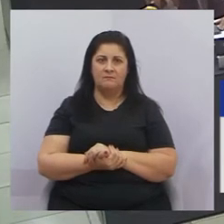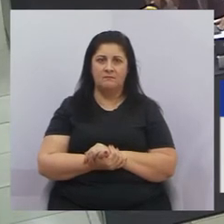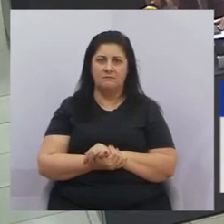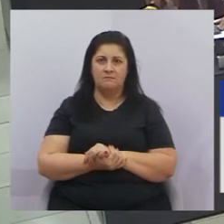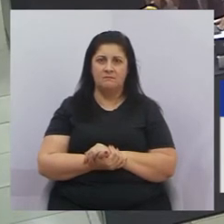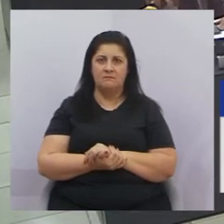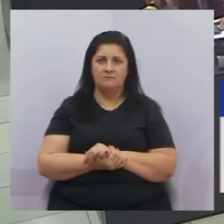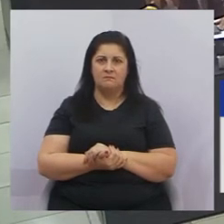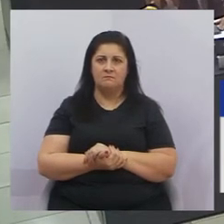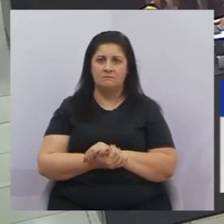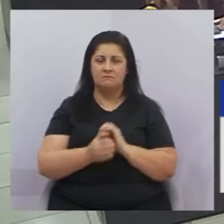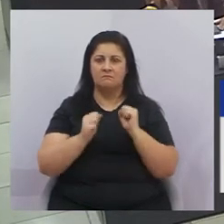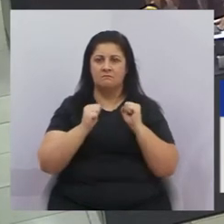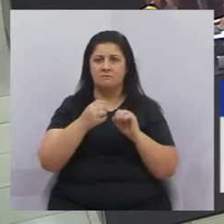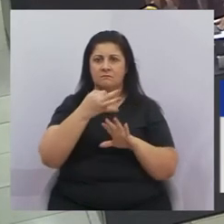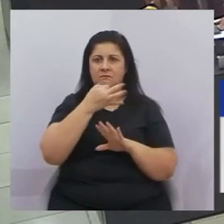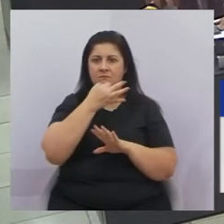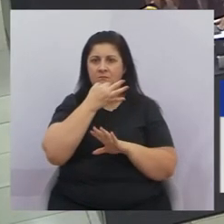O projeto continua em discussão.